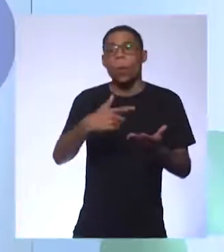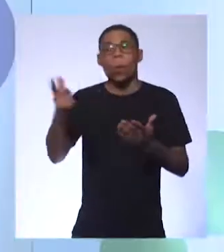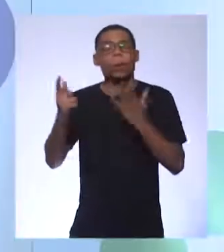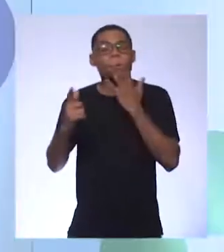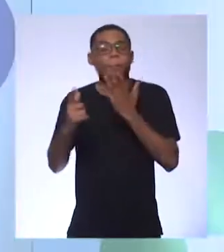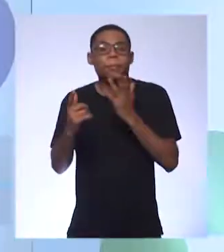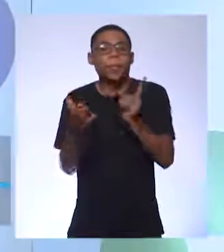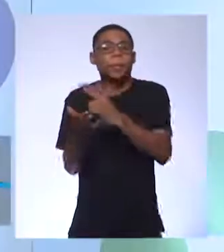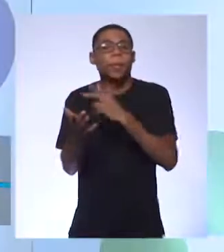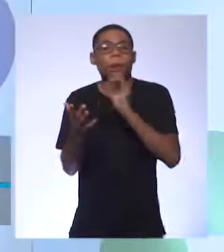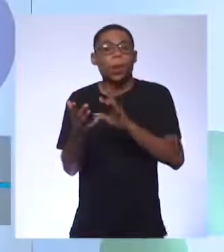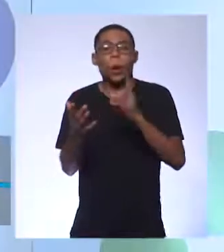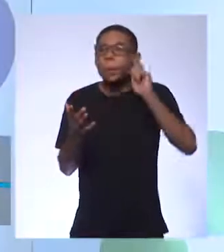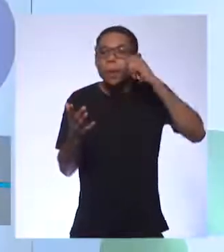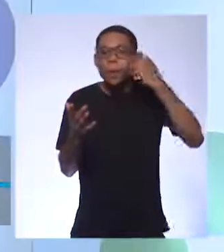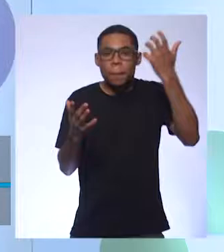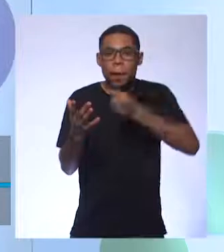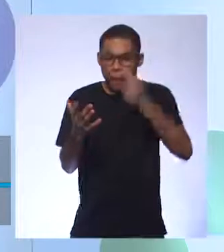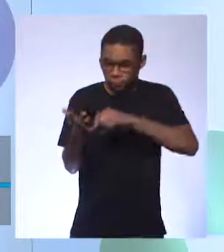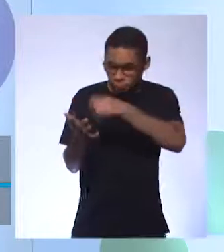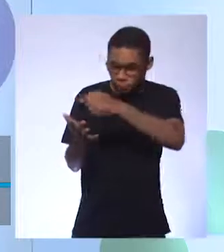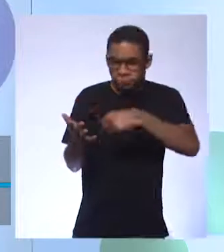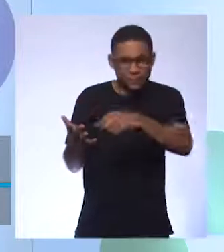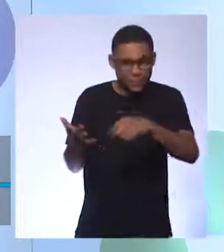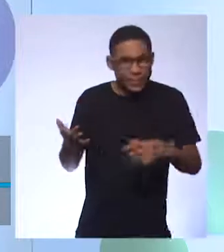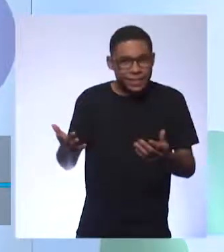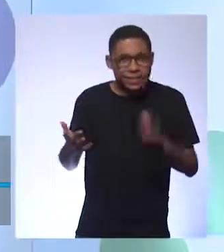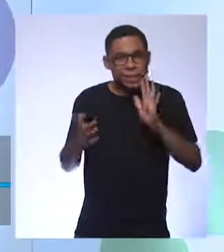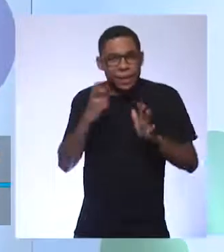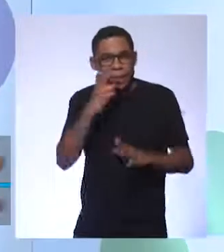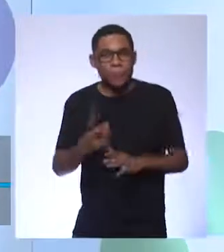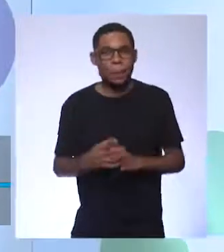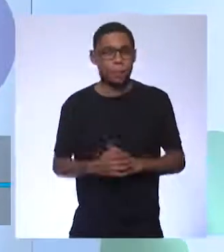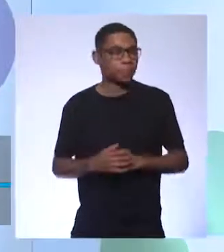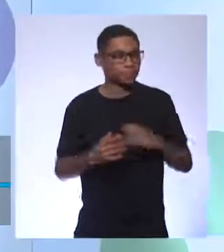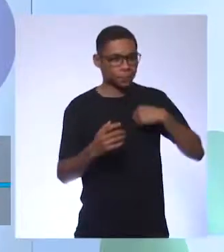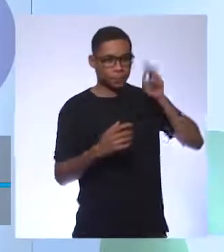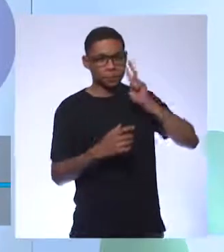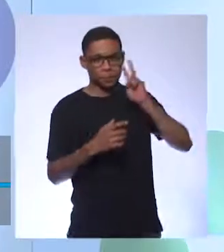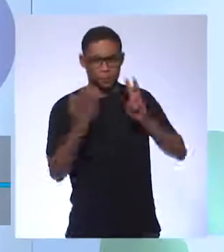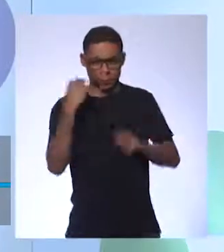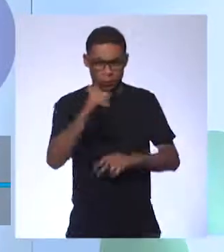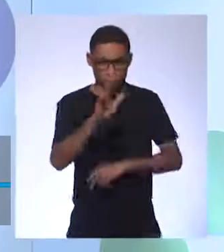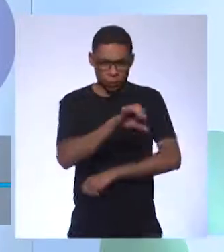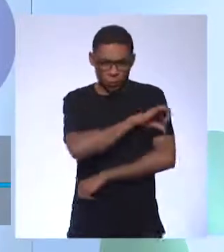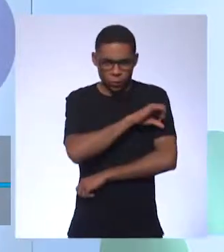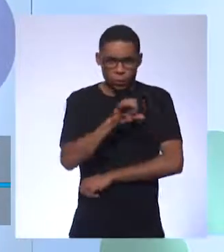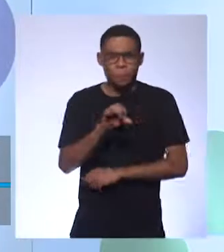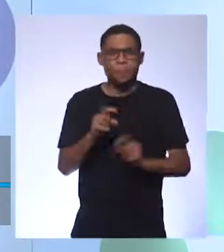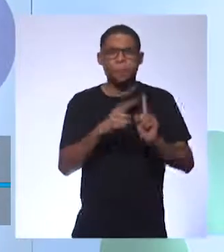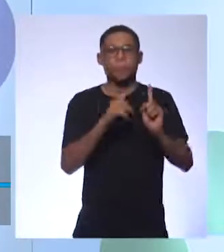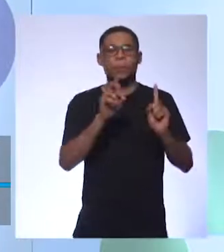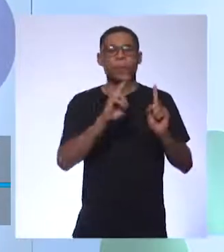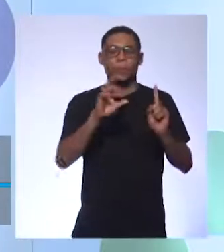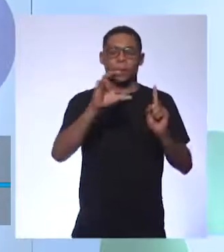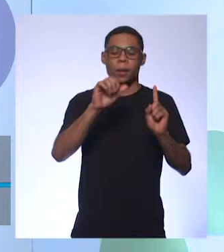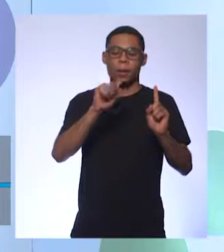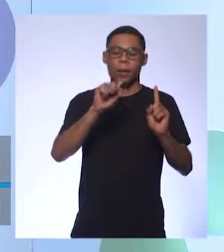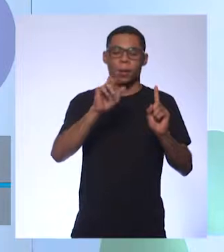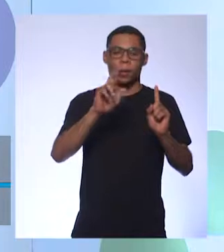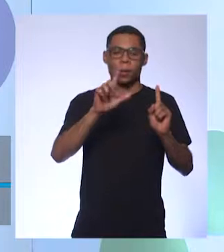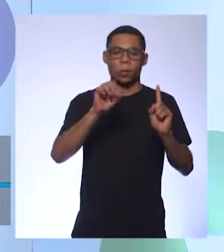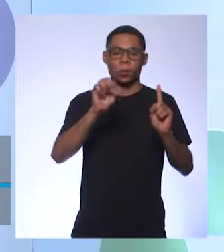de um escritor, um poeta brasileiro. Aliás, todo mundo, de alguma forma, se você está no 9º ano, já passou por ele, chamado Carlos Drummond de Andrade. O